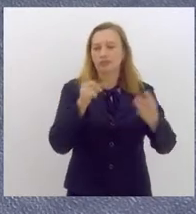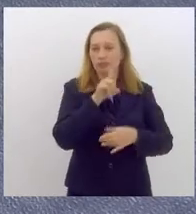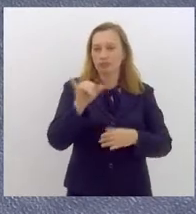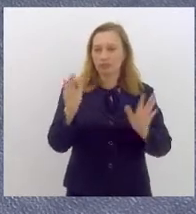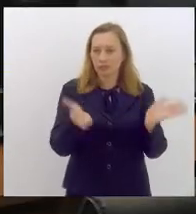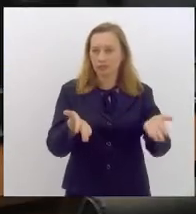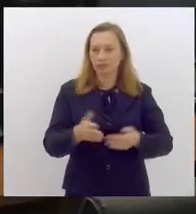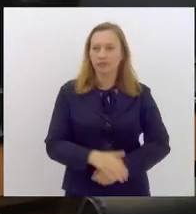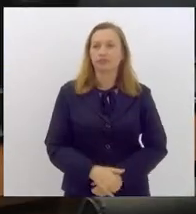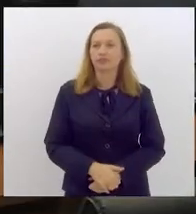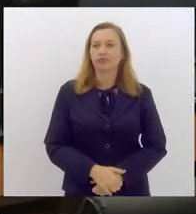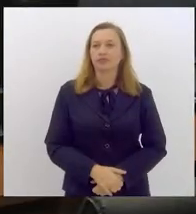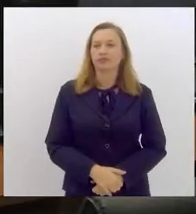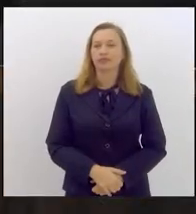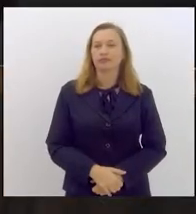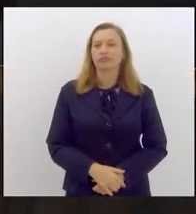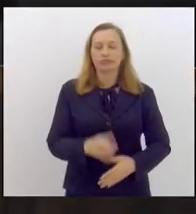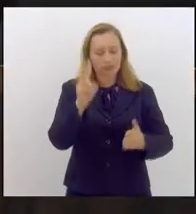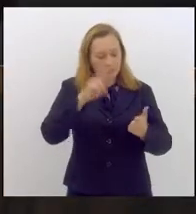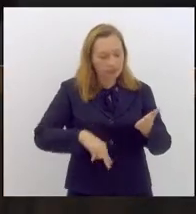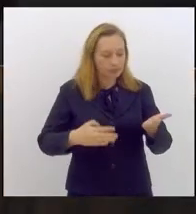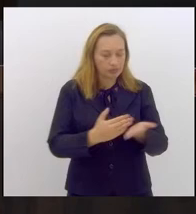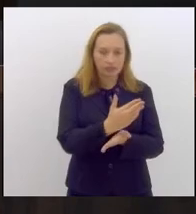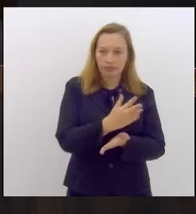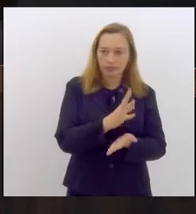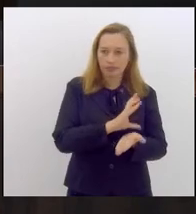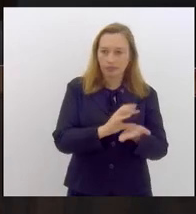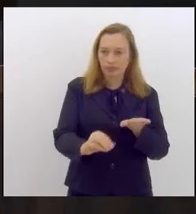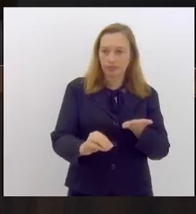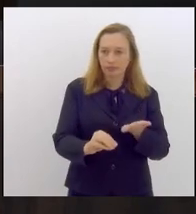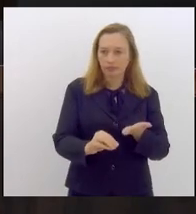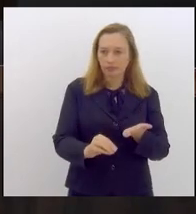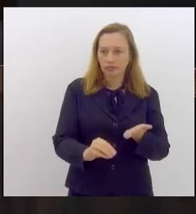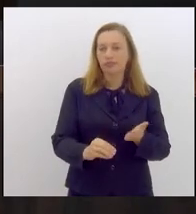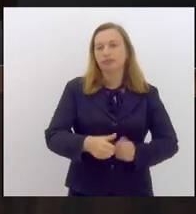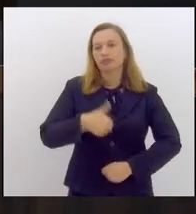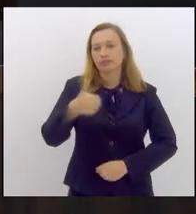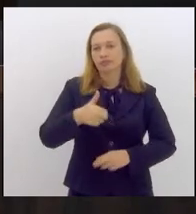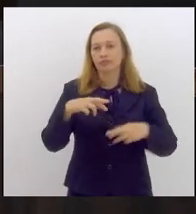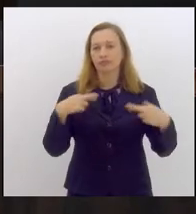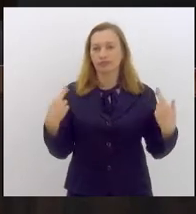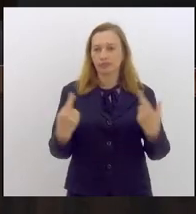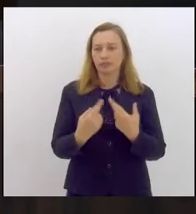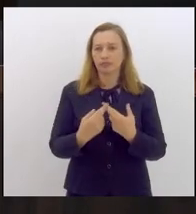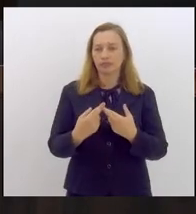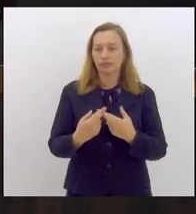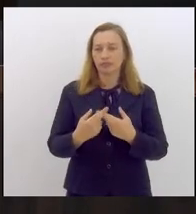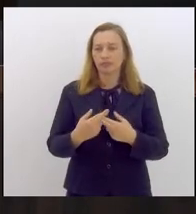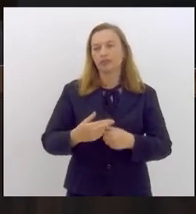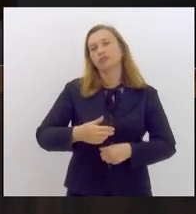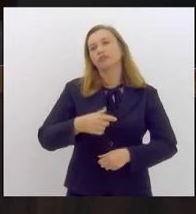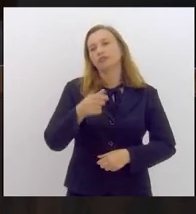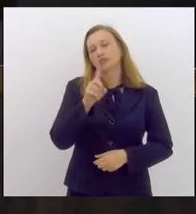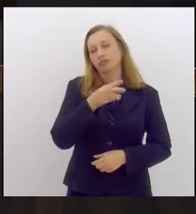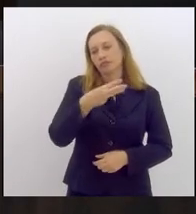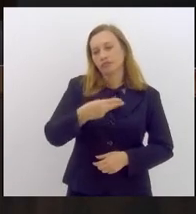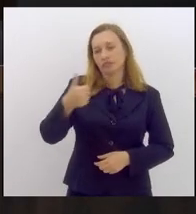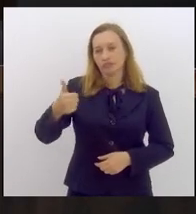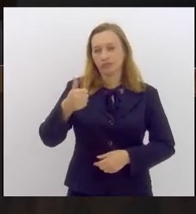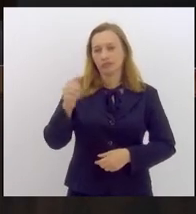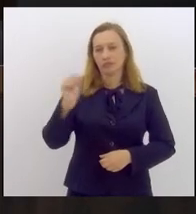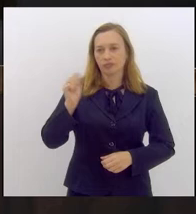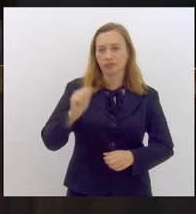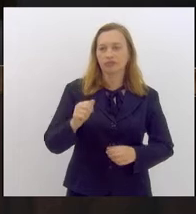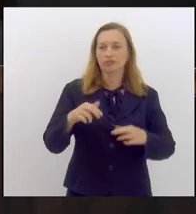do dia. Lida e aprovada a ata, passa-se a primeira sessão extraordinária do dia 31 de agosto.